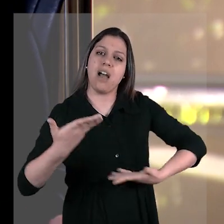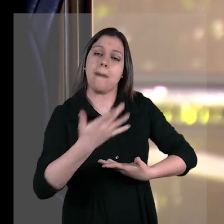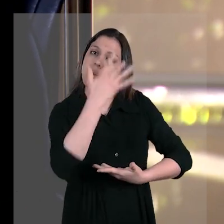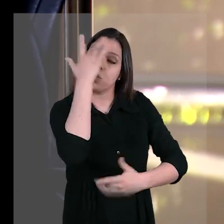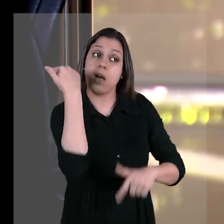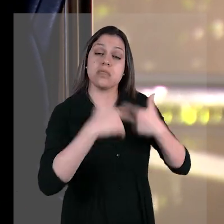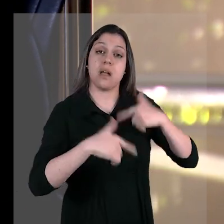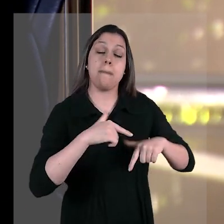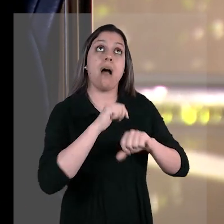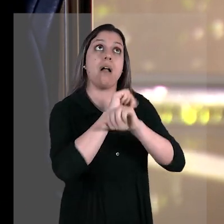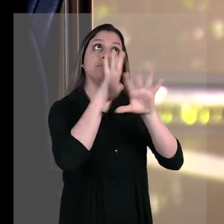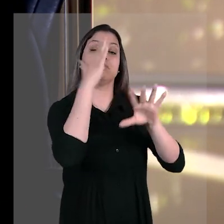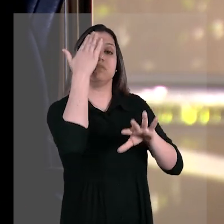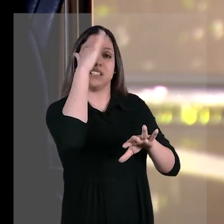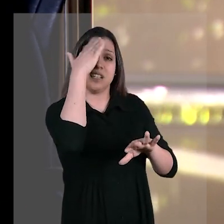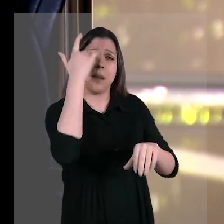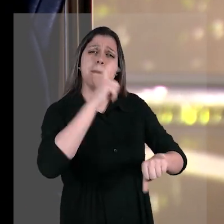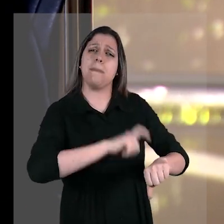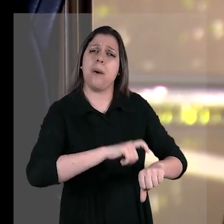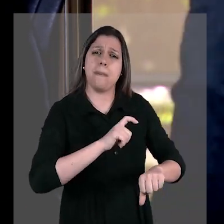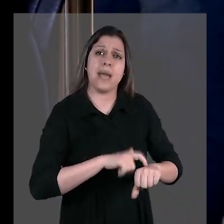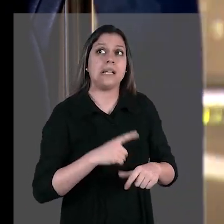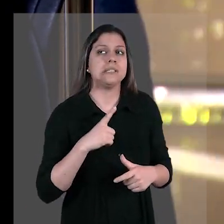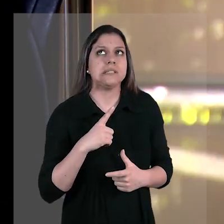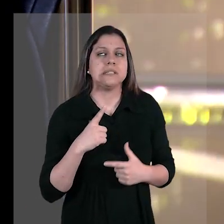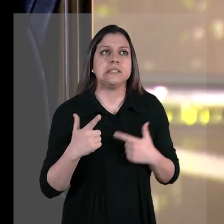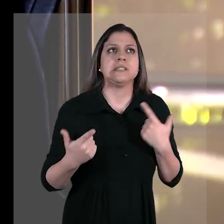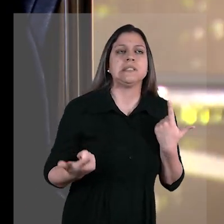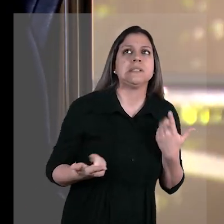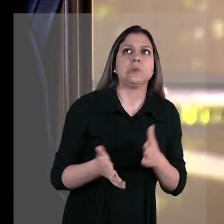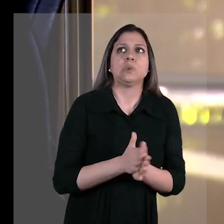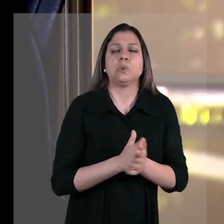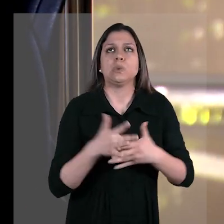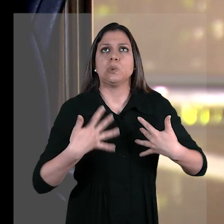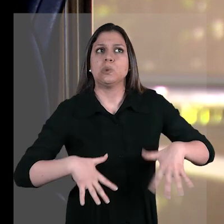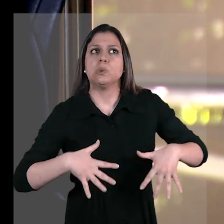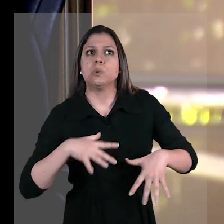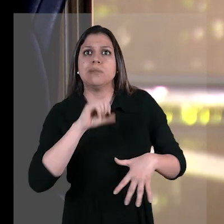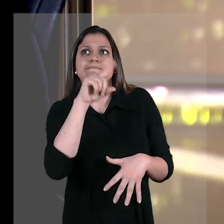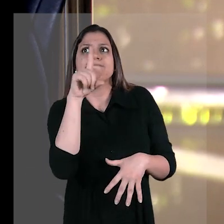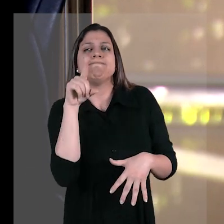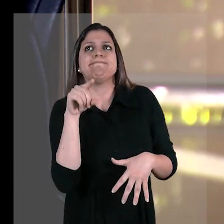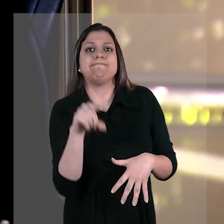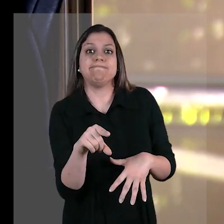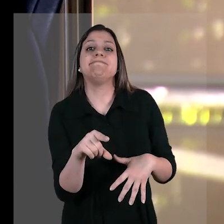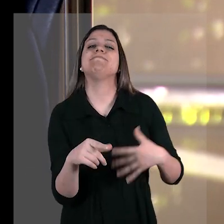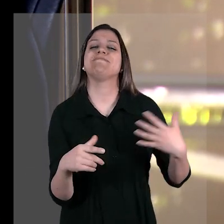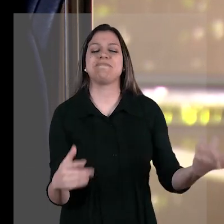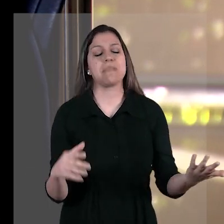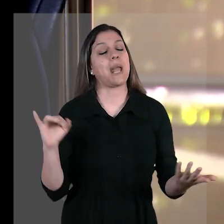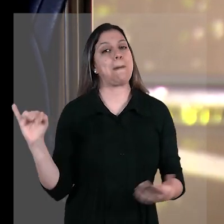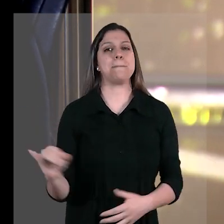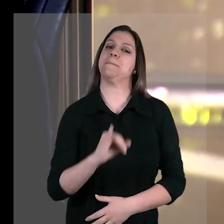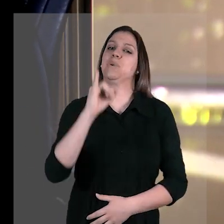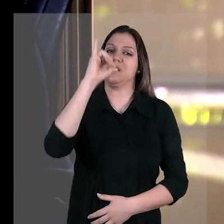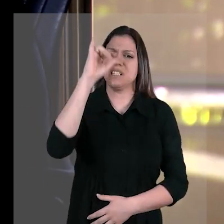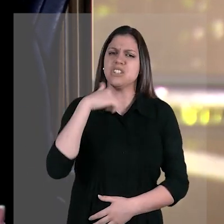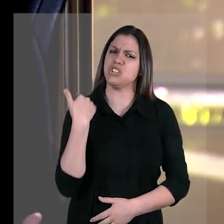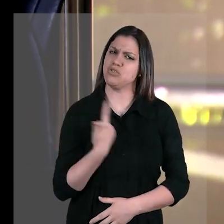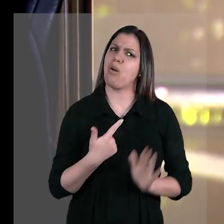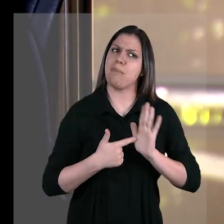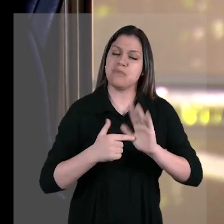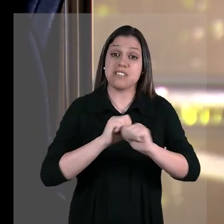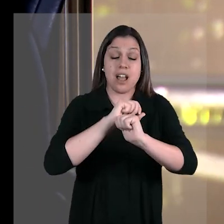telespectador, com o trabalhador, nesse momento de grandes incertezas, né? Então, assim, é de suma importância